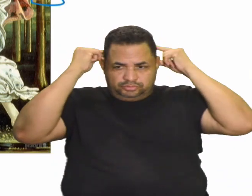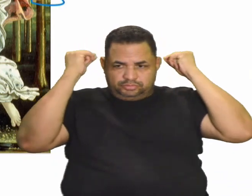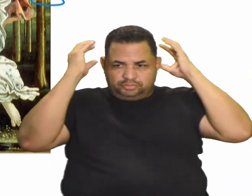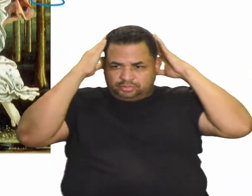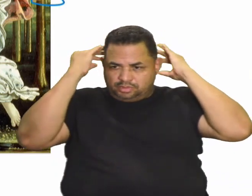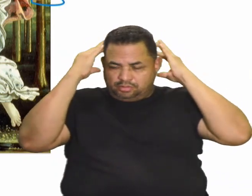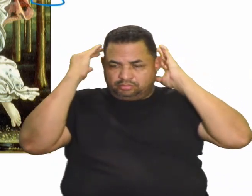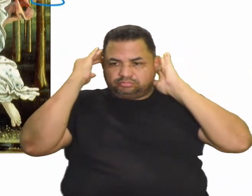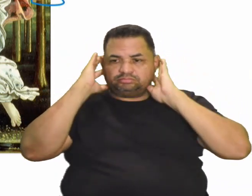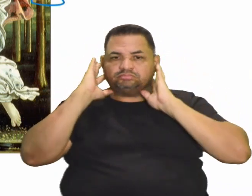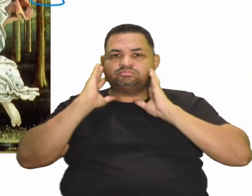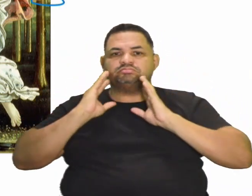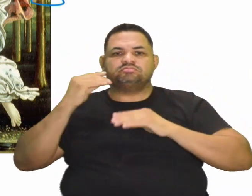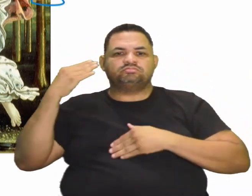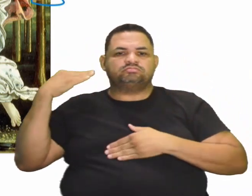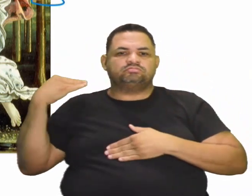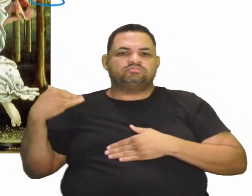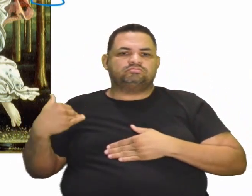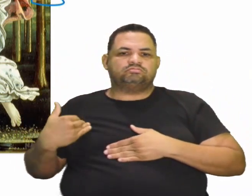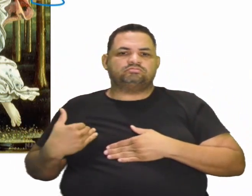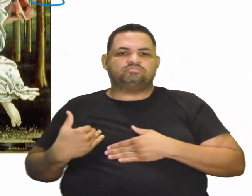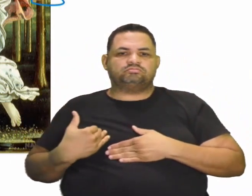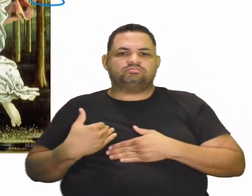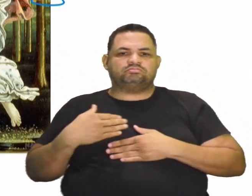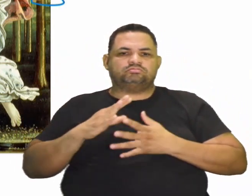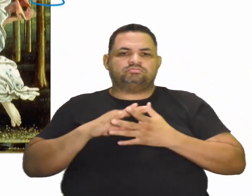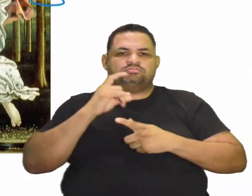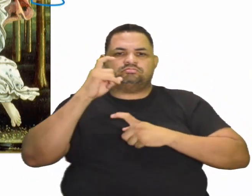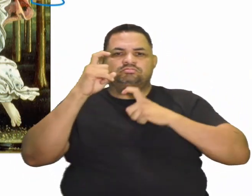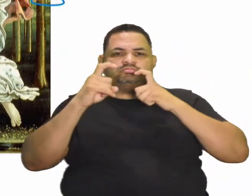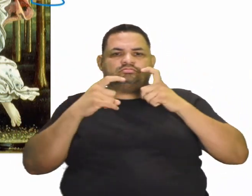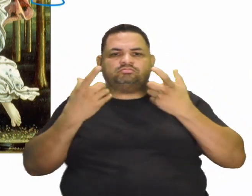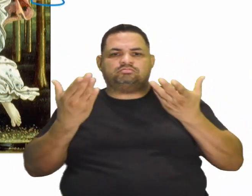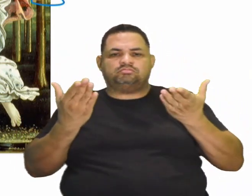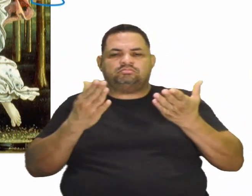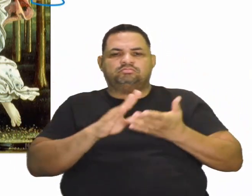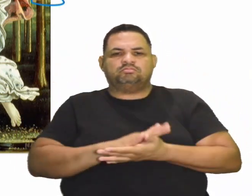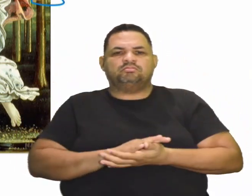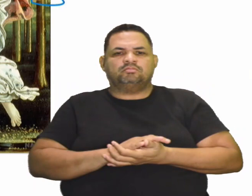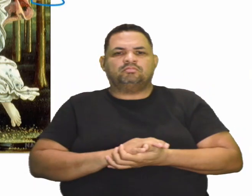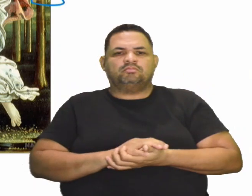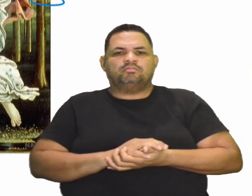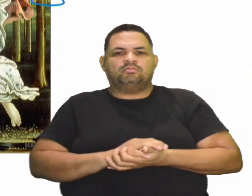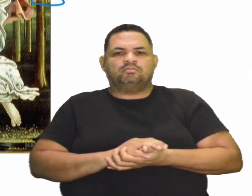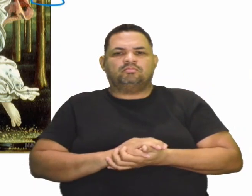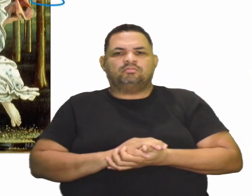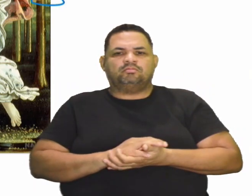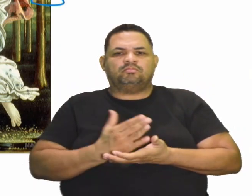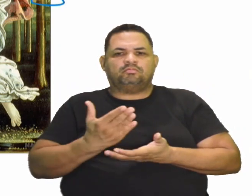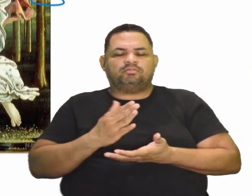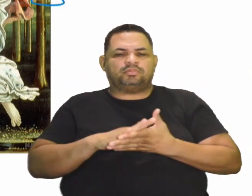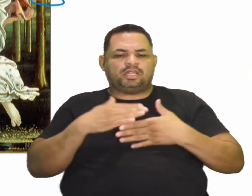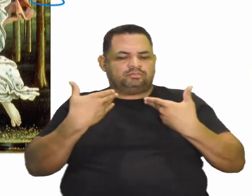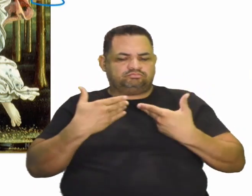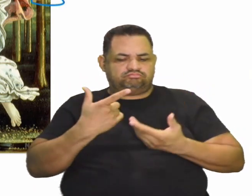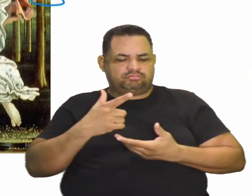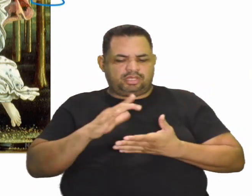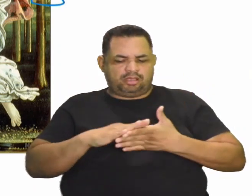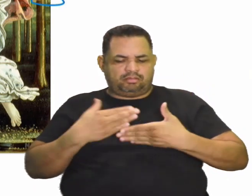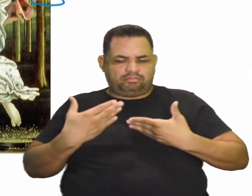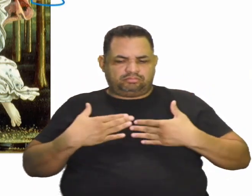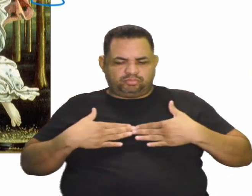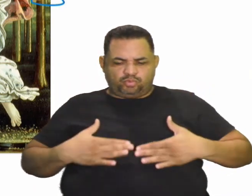aí, ele se preocupou em não deixar a deusa nua, totalmente nua, né?